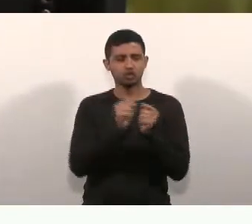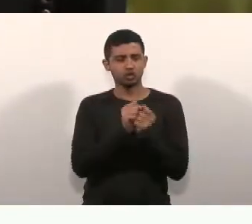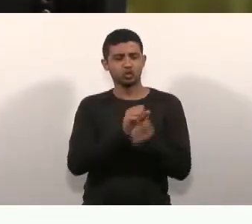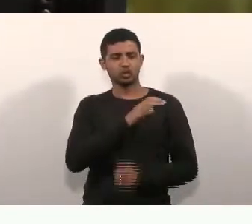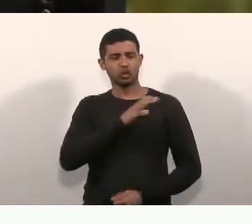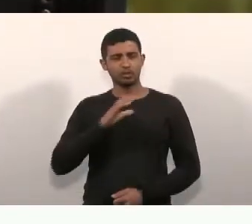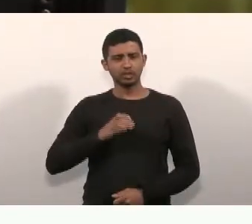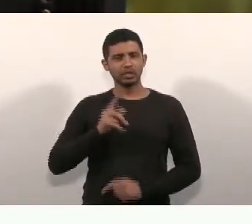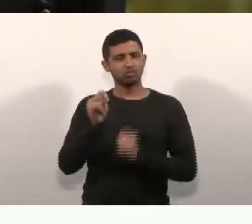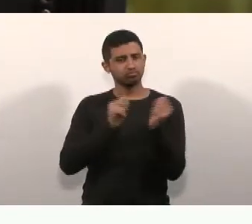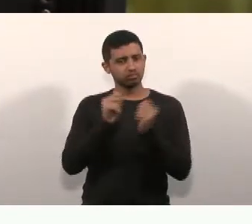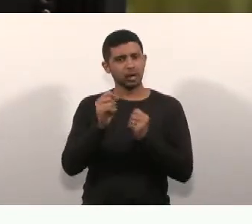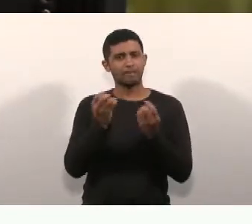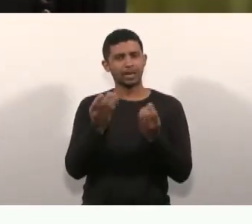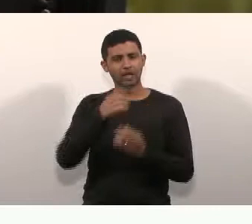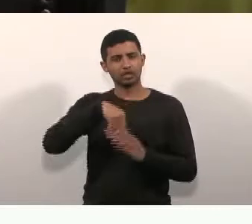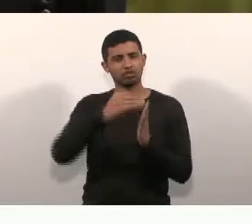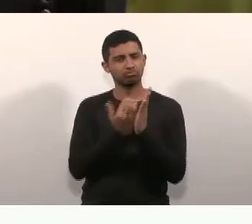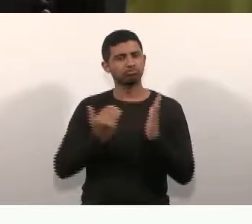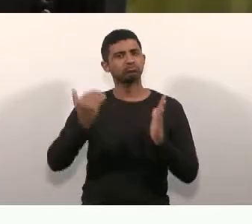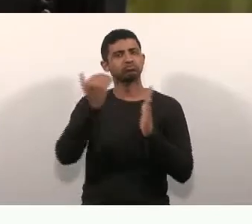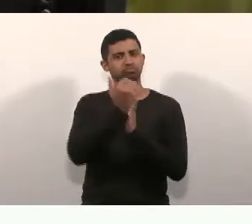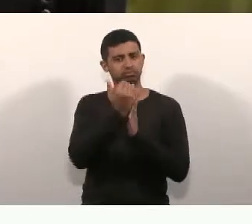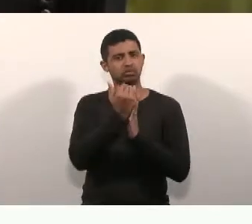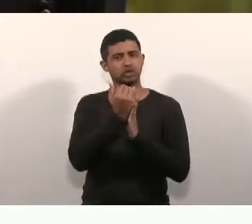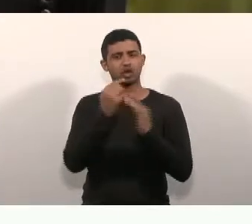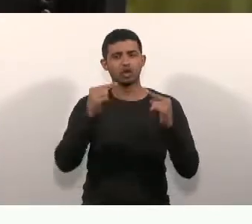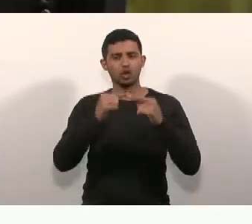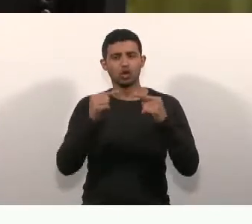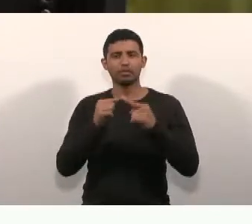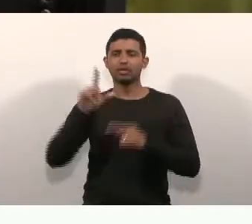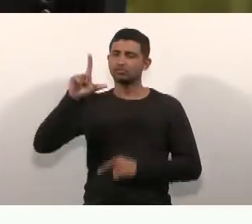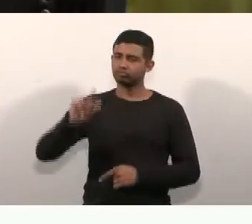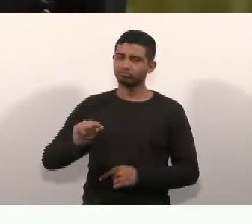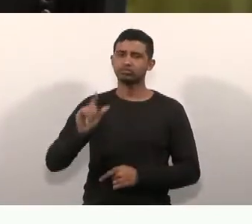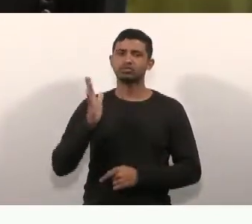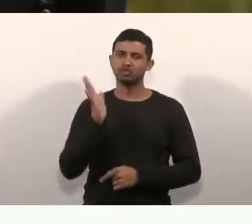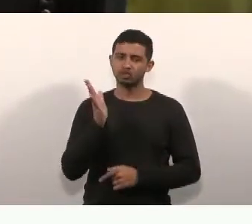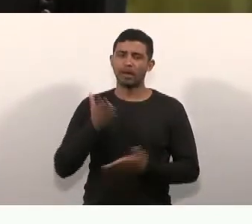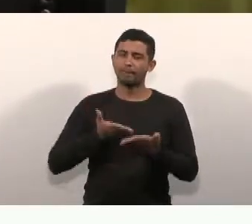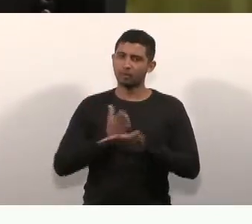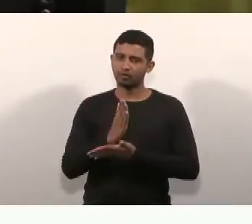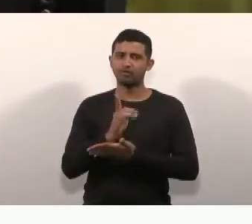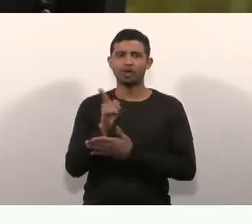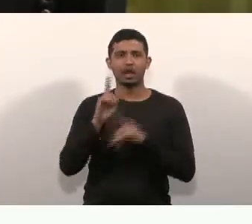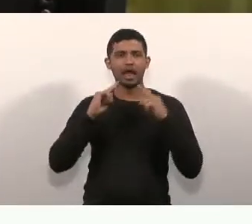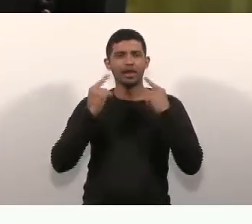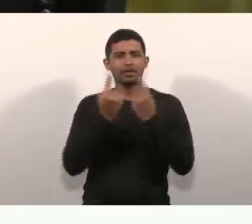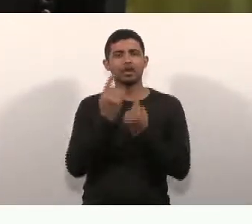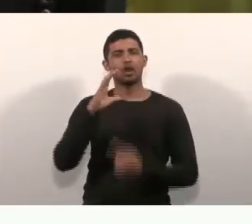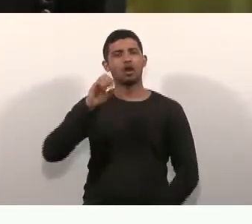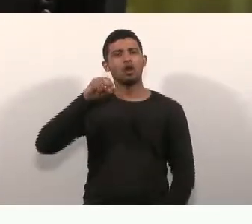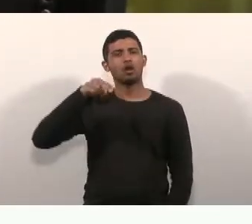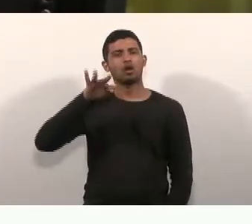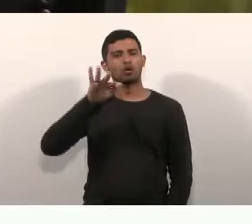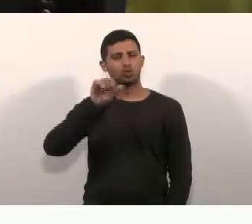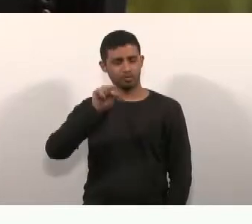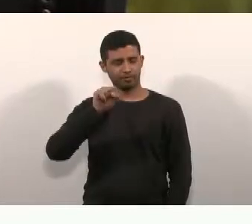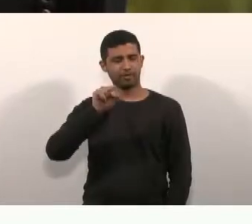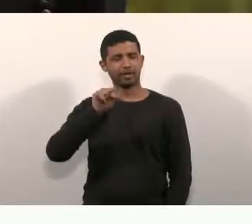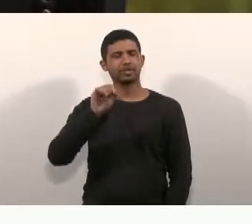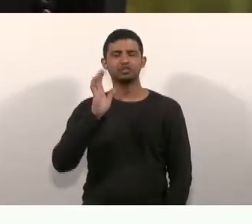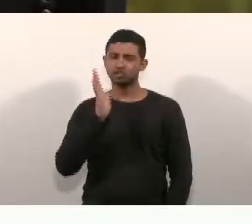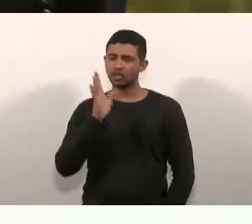esse ponto possa ser avançado a respeito da redução do QEV, que já foi aprovado na reunião do CONFAS. Então, no Conselho já